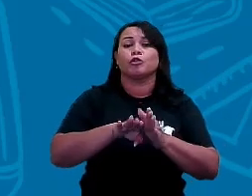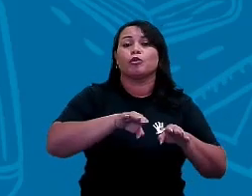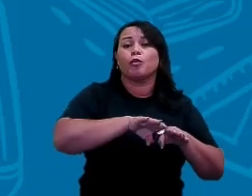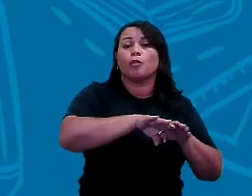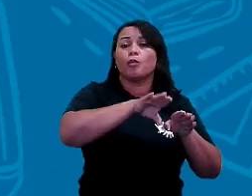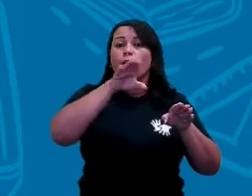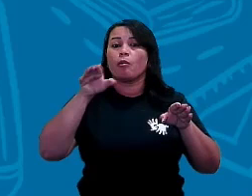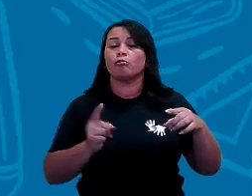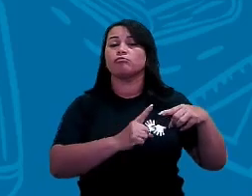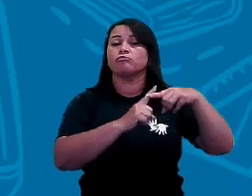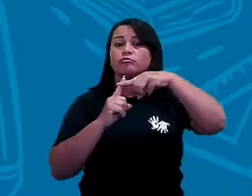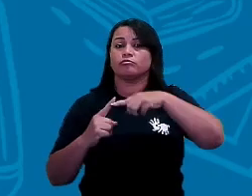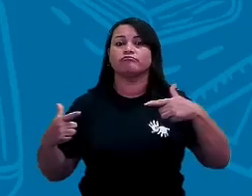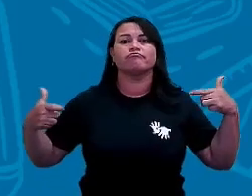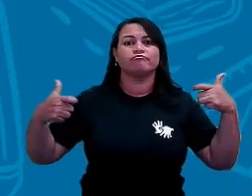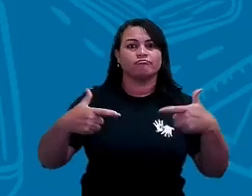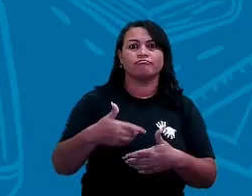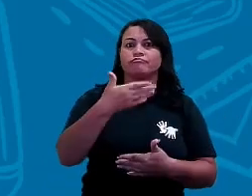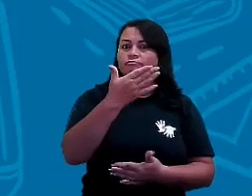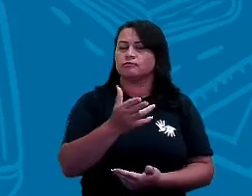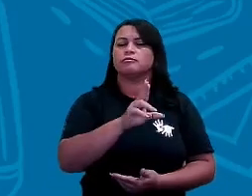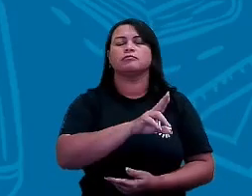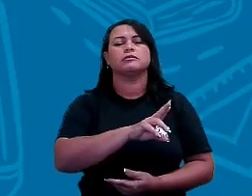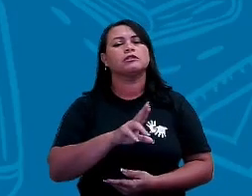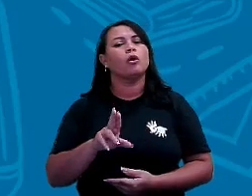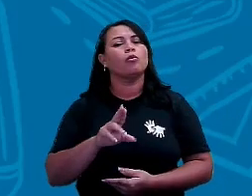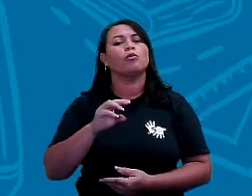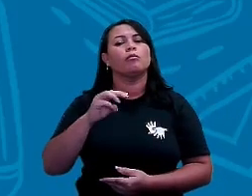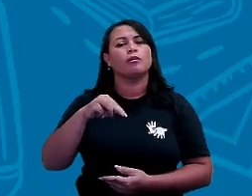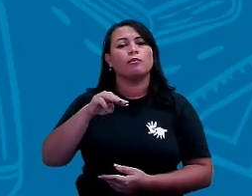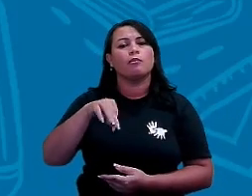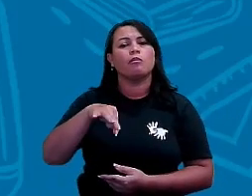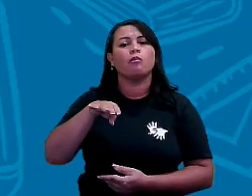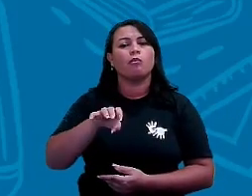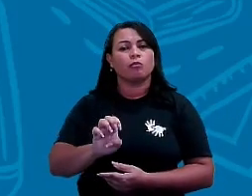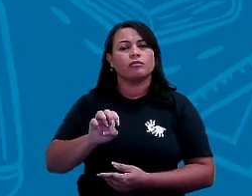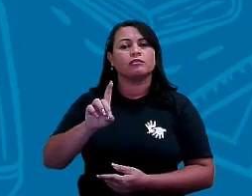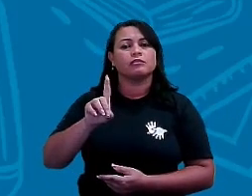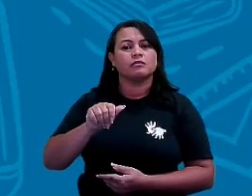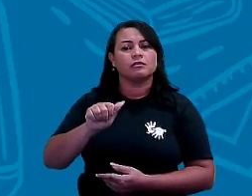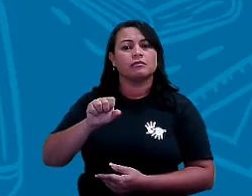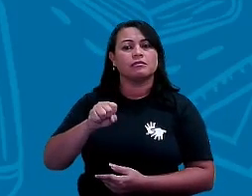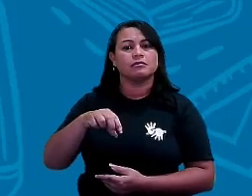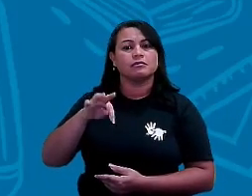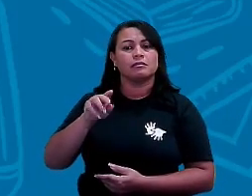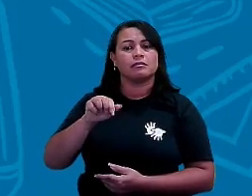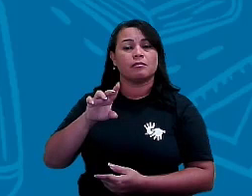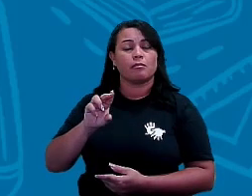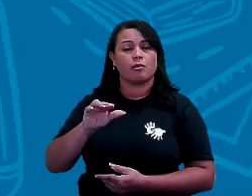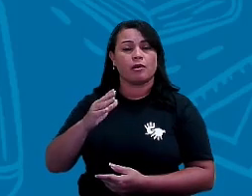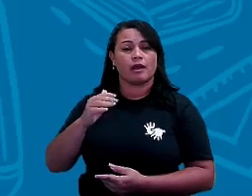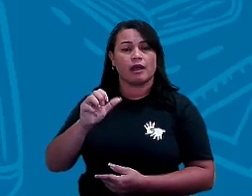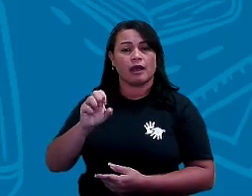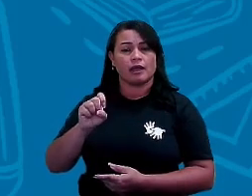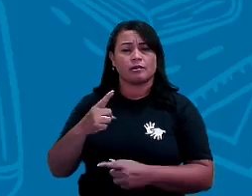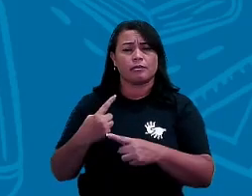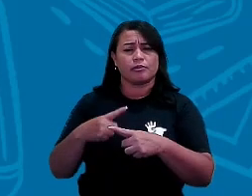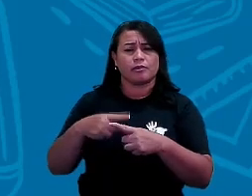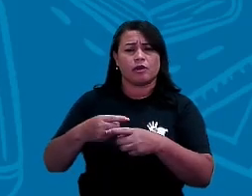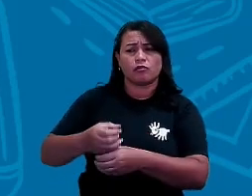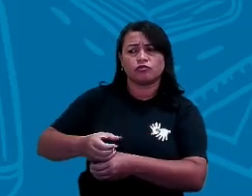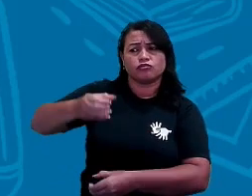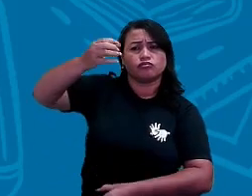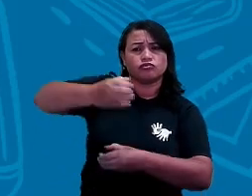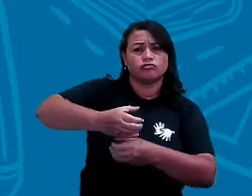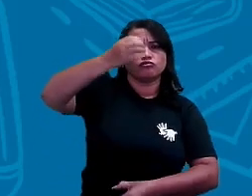Tabocas, assim chamado por haver em suas encostas imensos tabocal. O que é um tabocal,